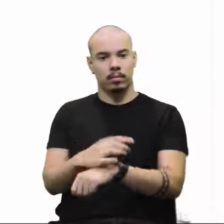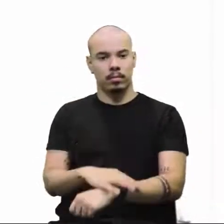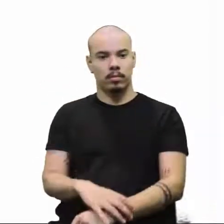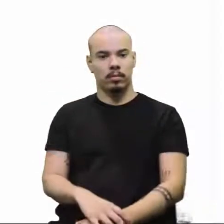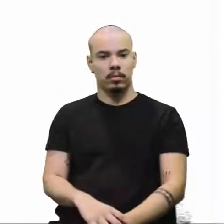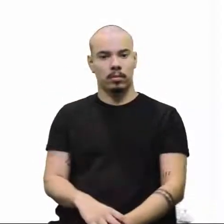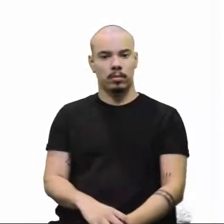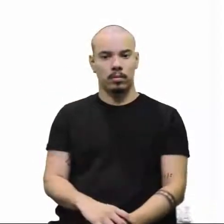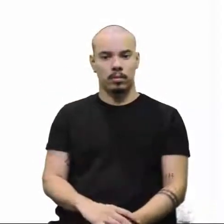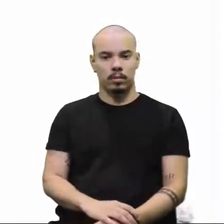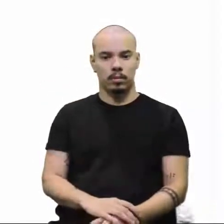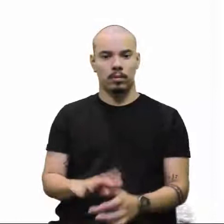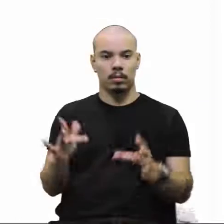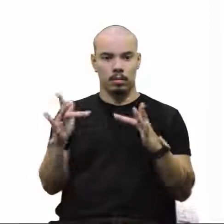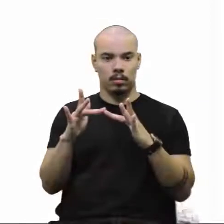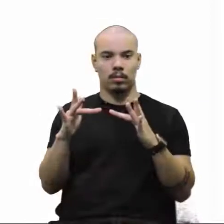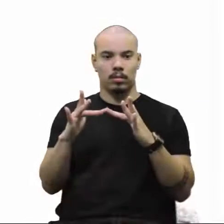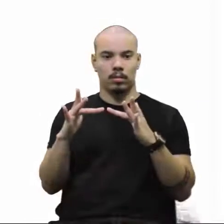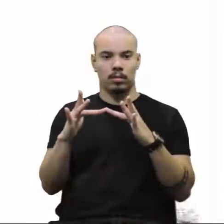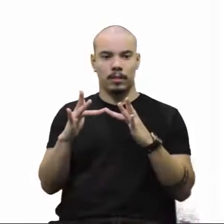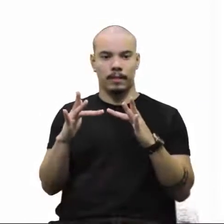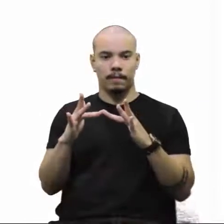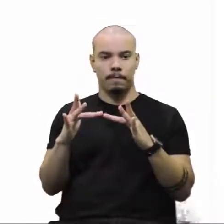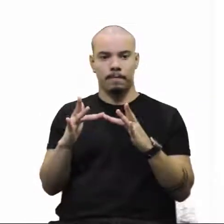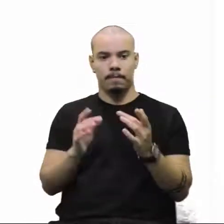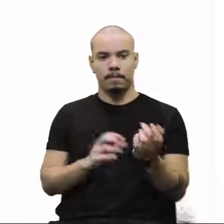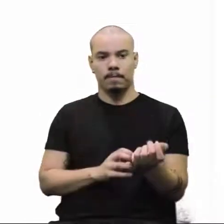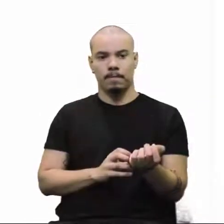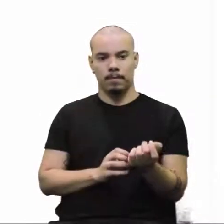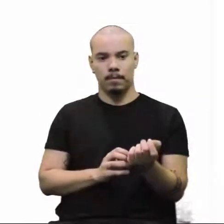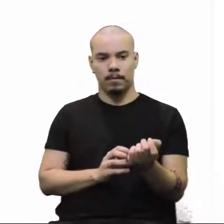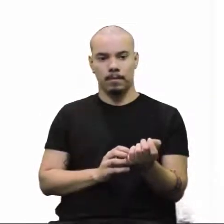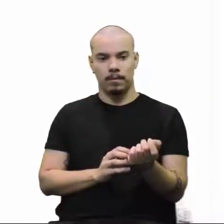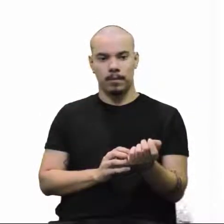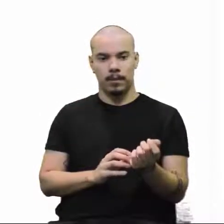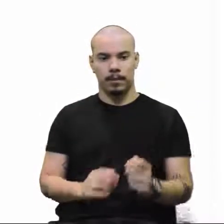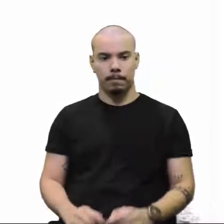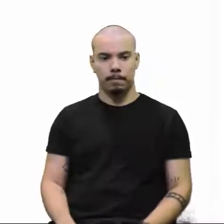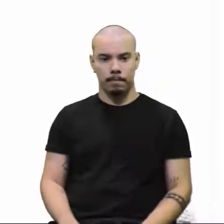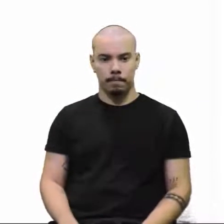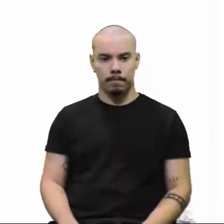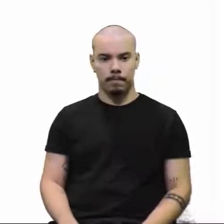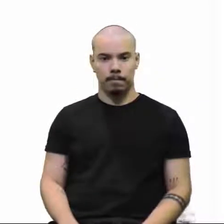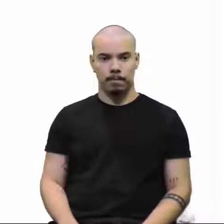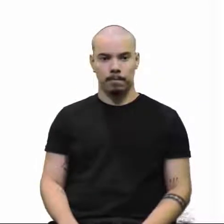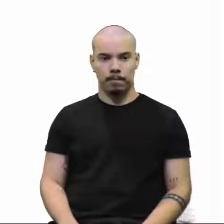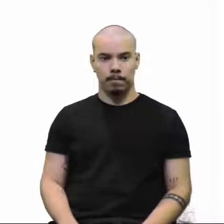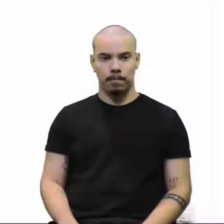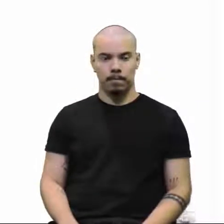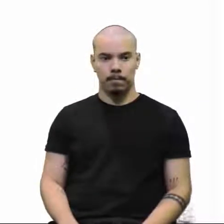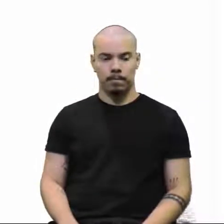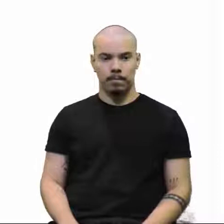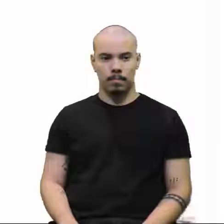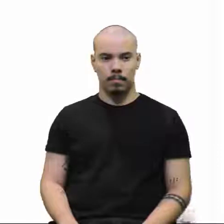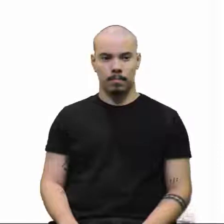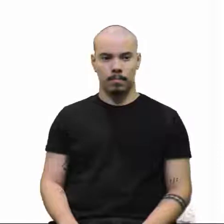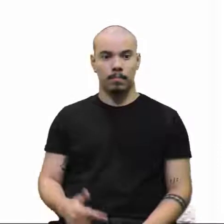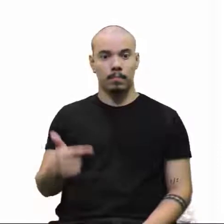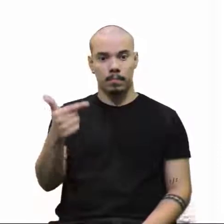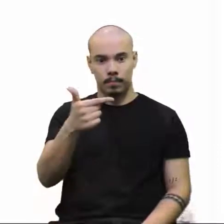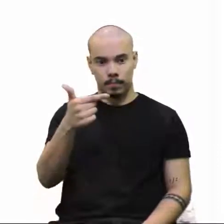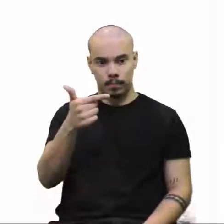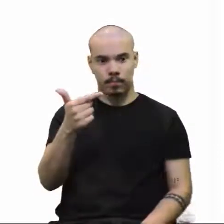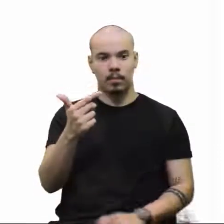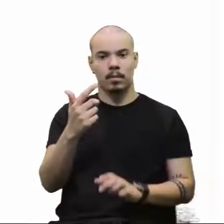que contato... e ele fala que é horário, não seria anti-horário. Vamos lá. A2. A